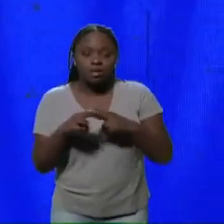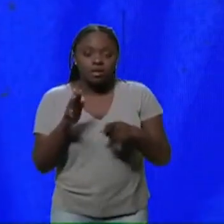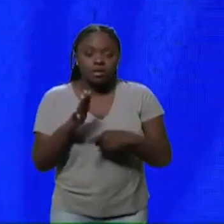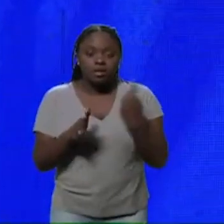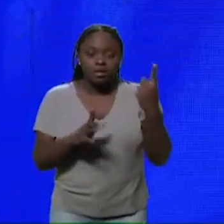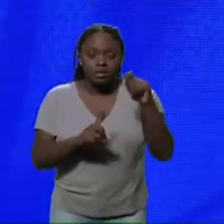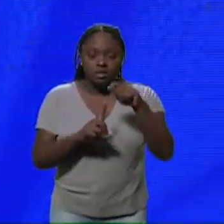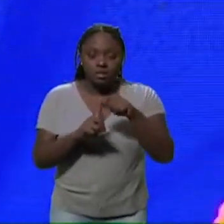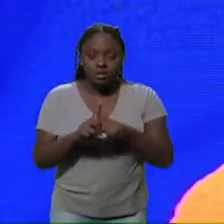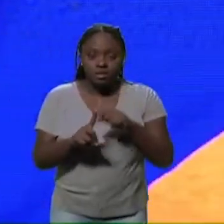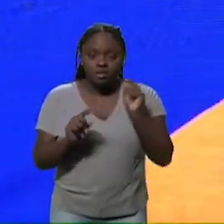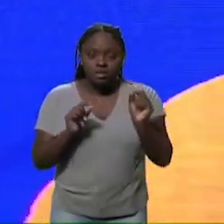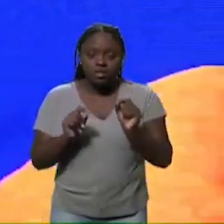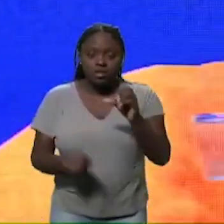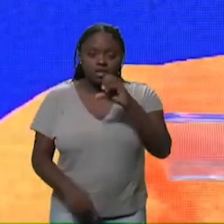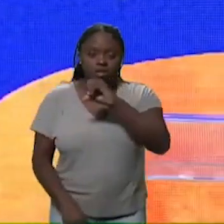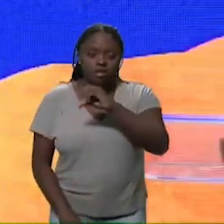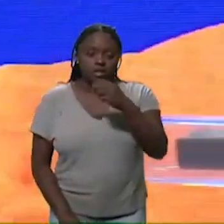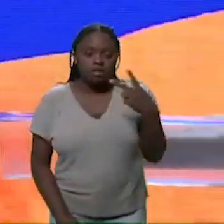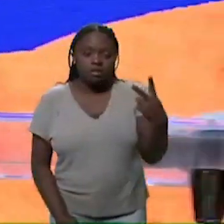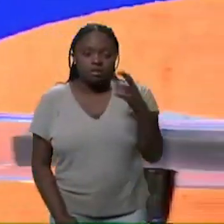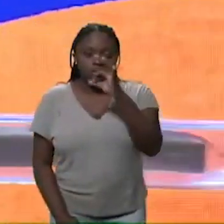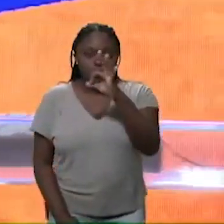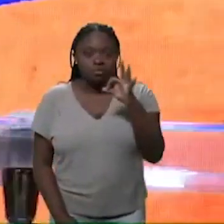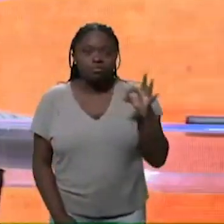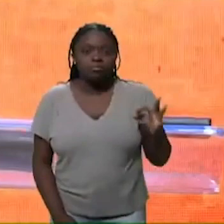mês é de 92%.